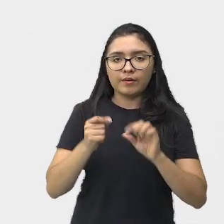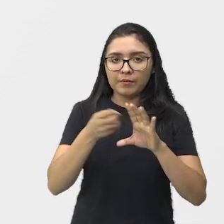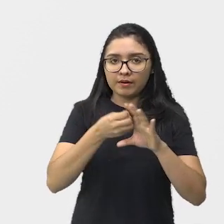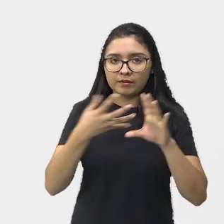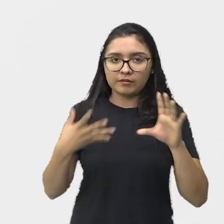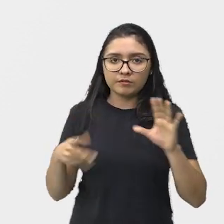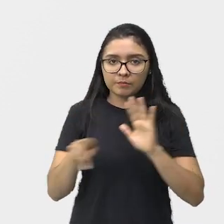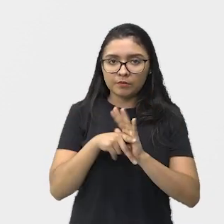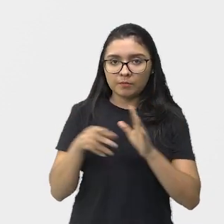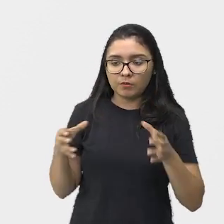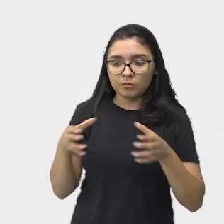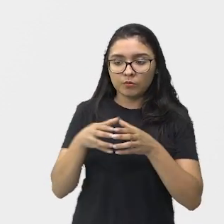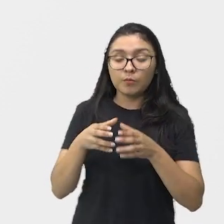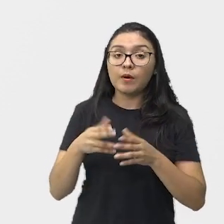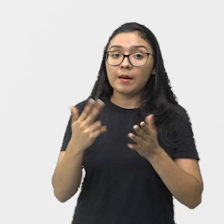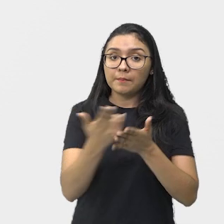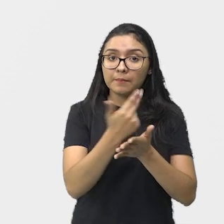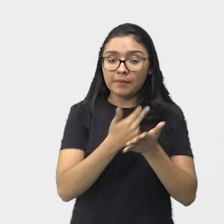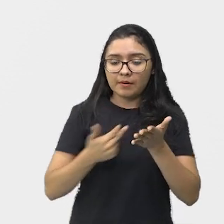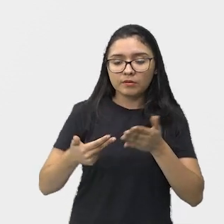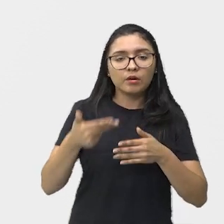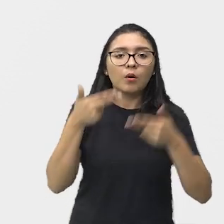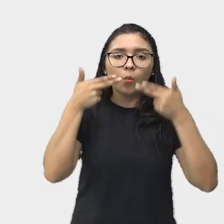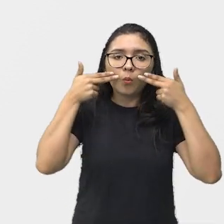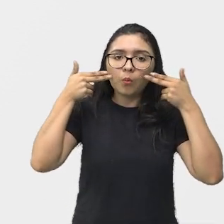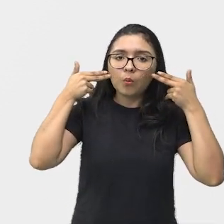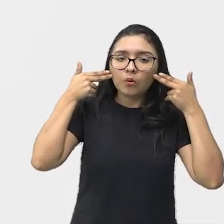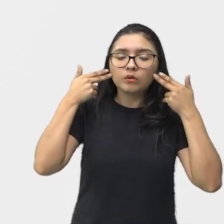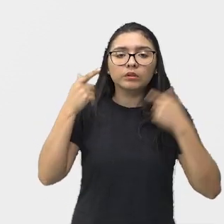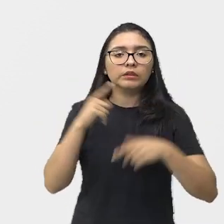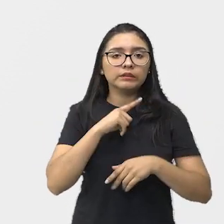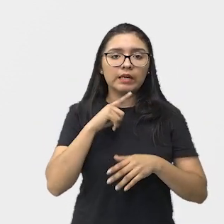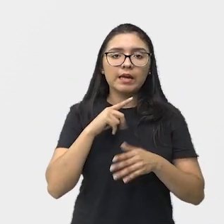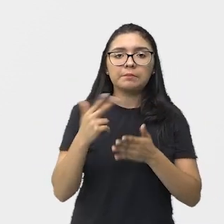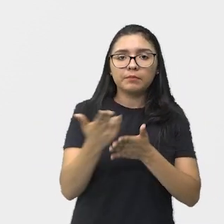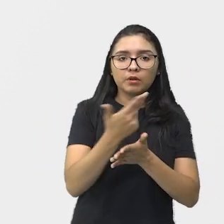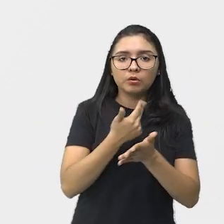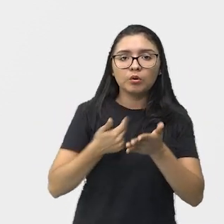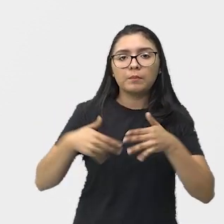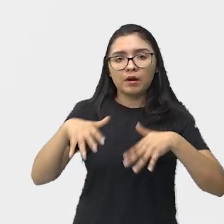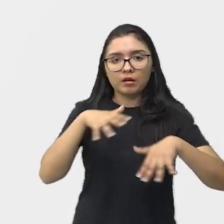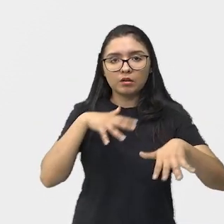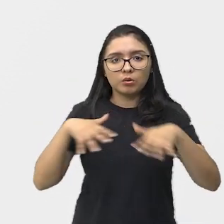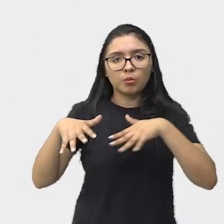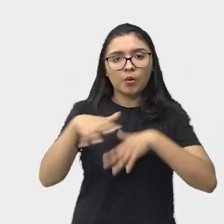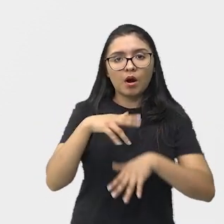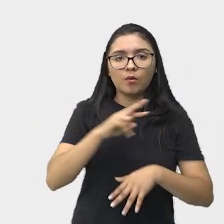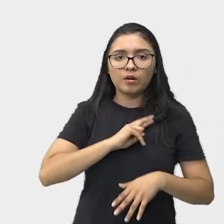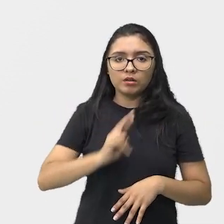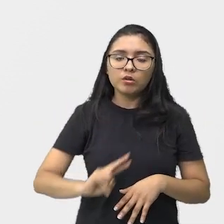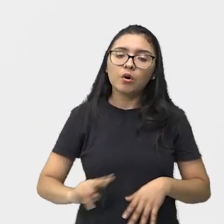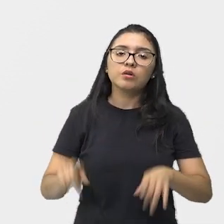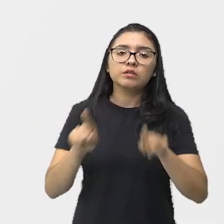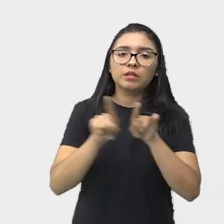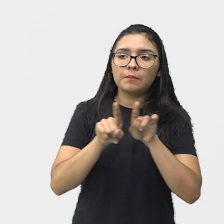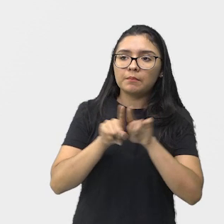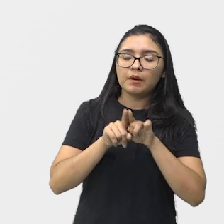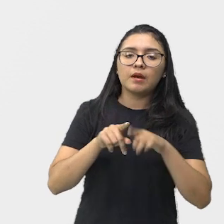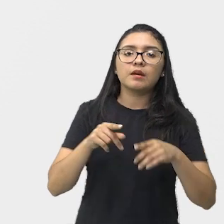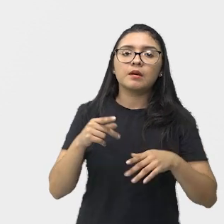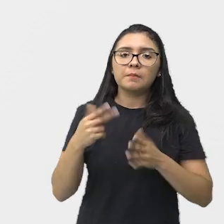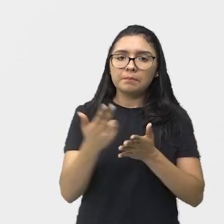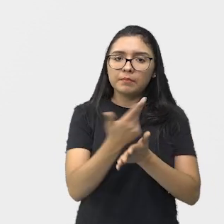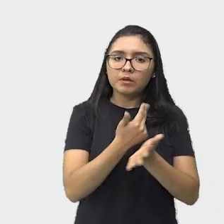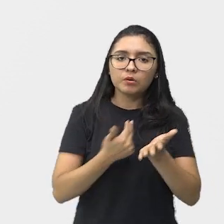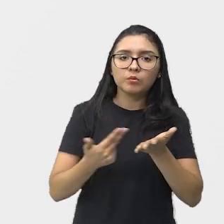significado diferente. Existem pinturas para rituais religiosos, outras para guerrear, para celebrar o